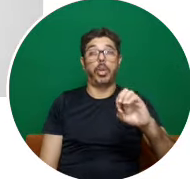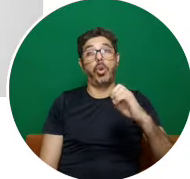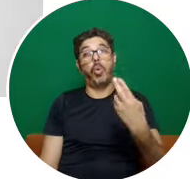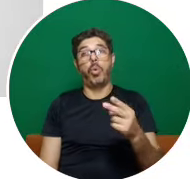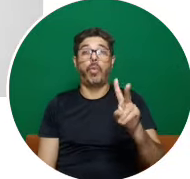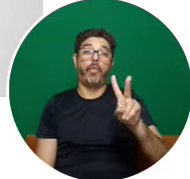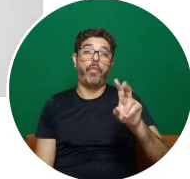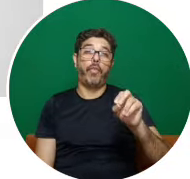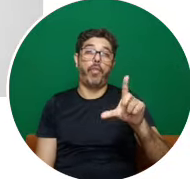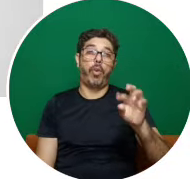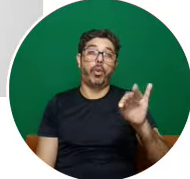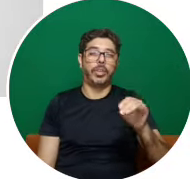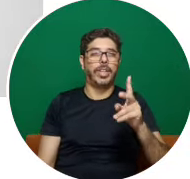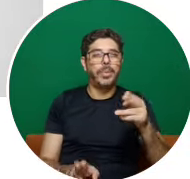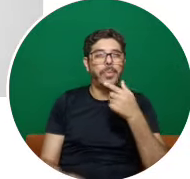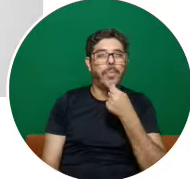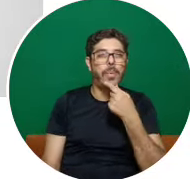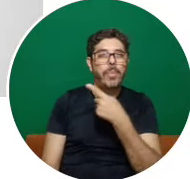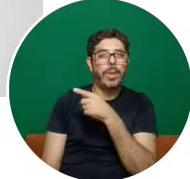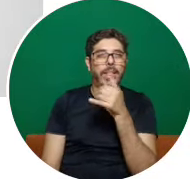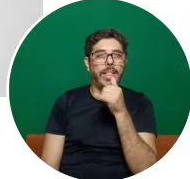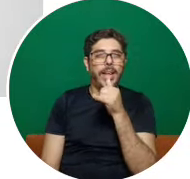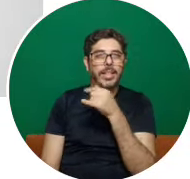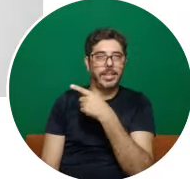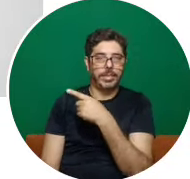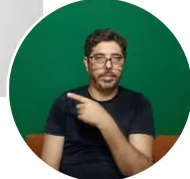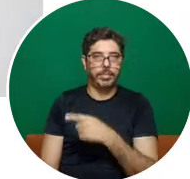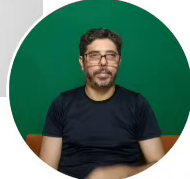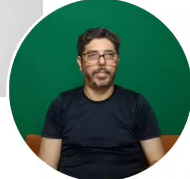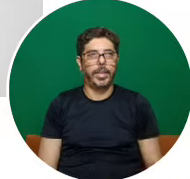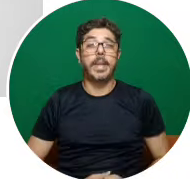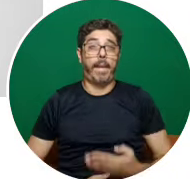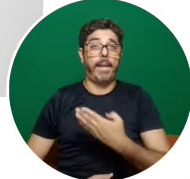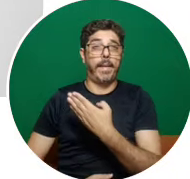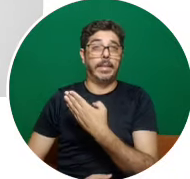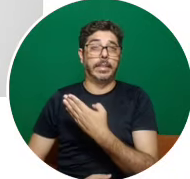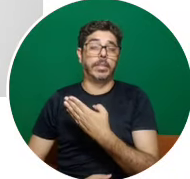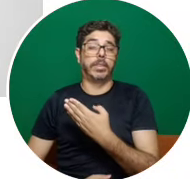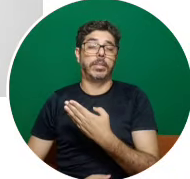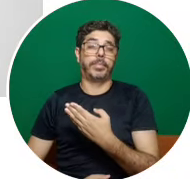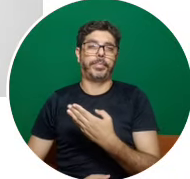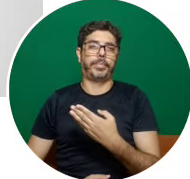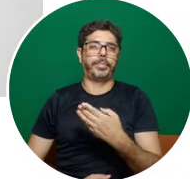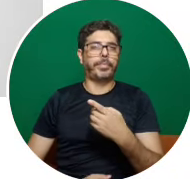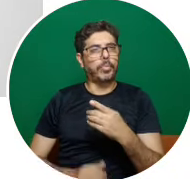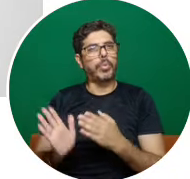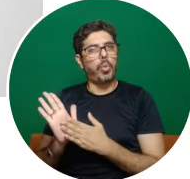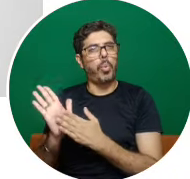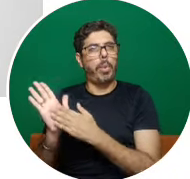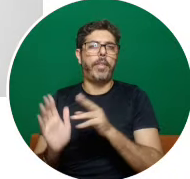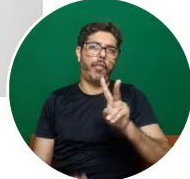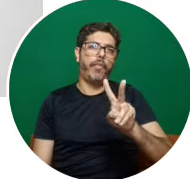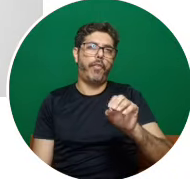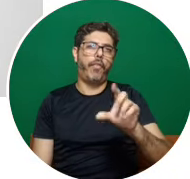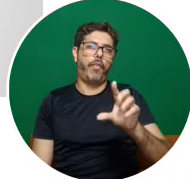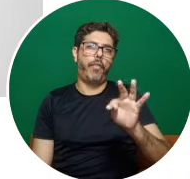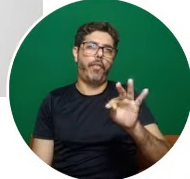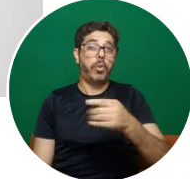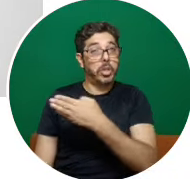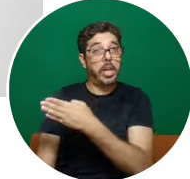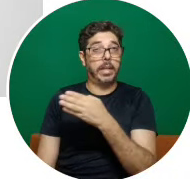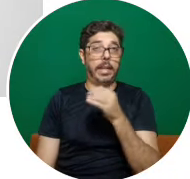A unidade de medida para o potencial elétrico é o Joule por Coulomb, ou simplesmente Volt, que é uma unidade que faz homenagem ao